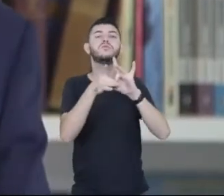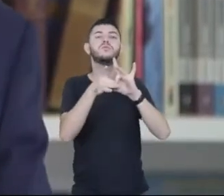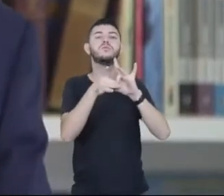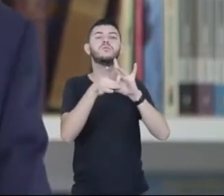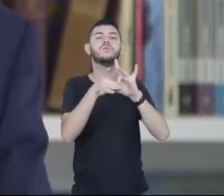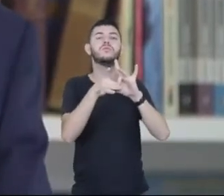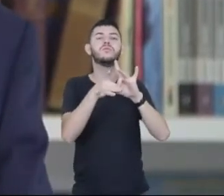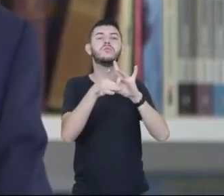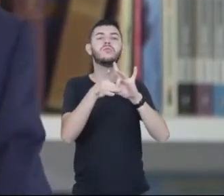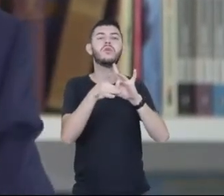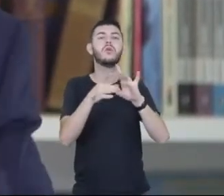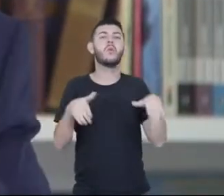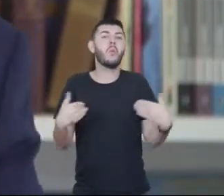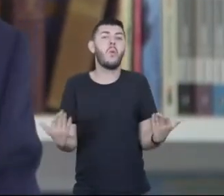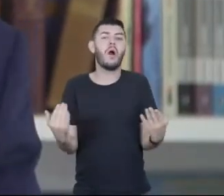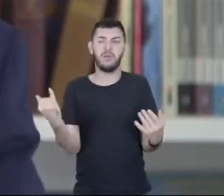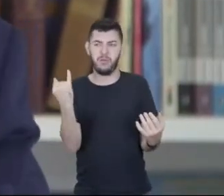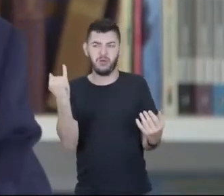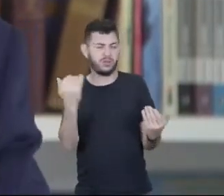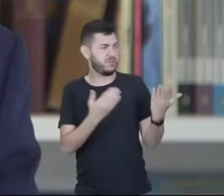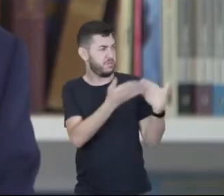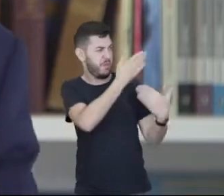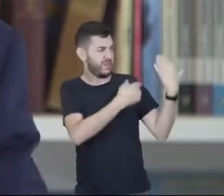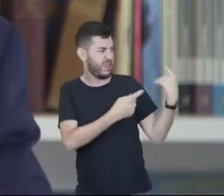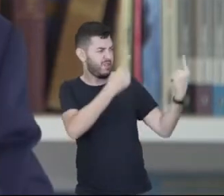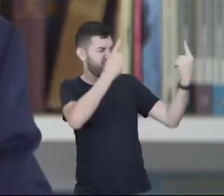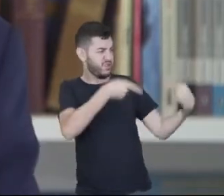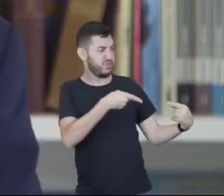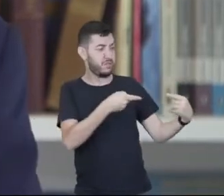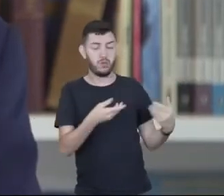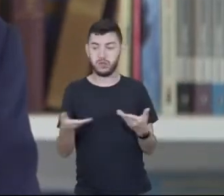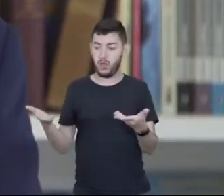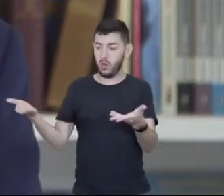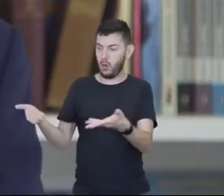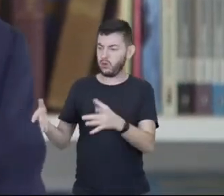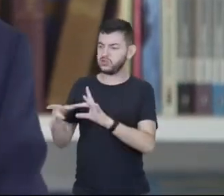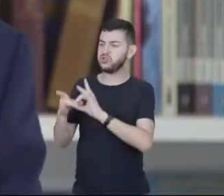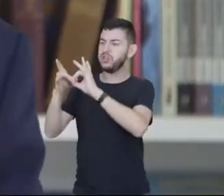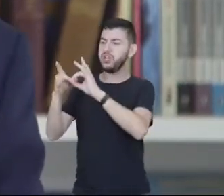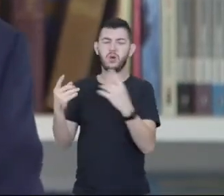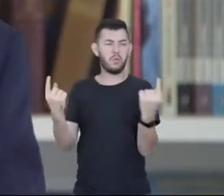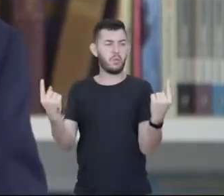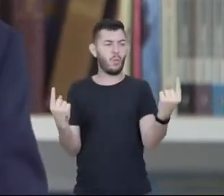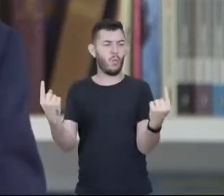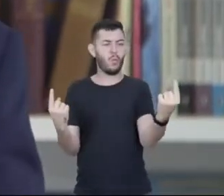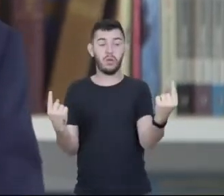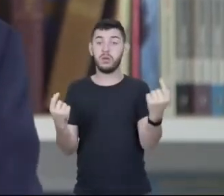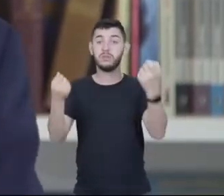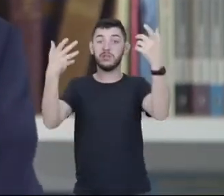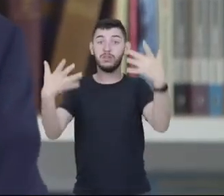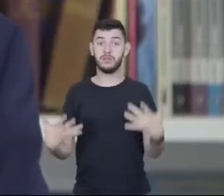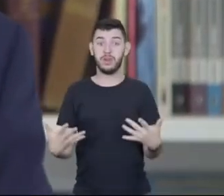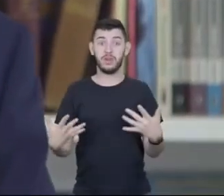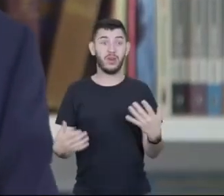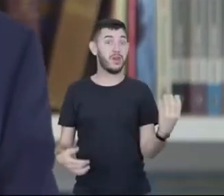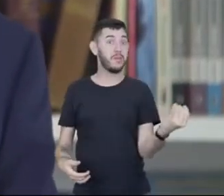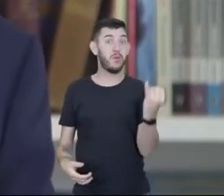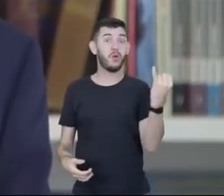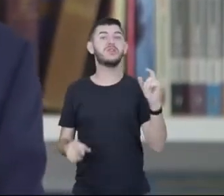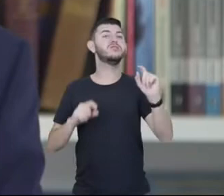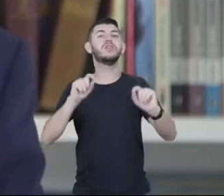eu lhe respondo é aquilo que o Brasil precisa que o Brasil precisa